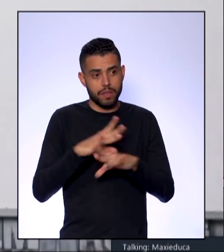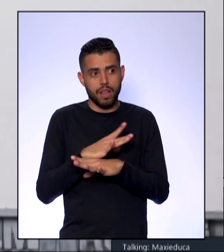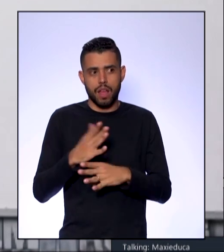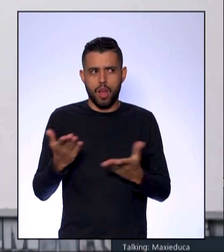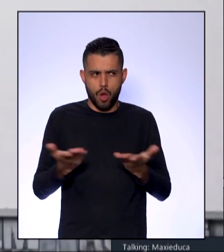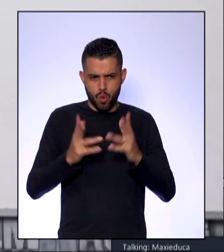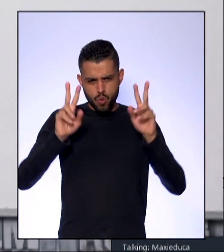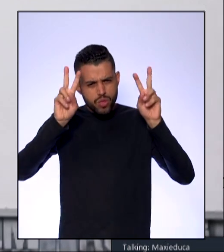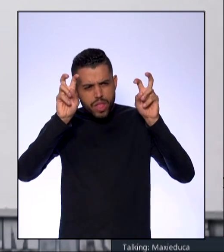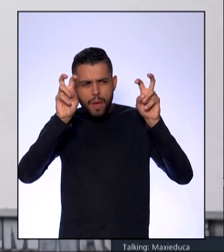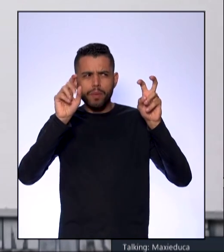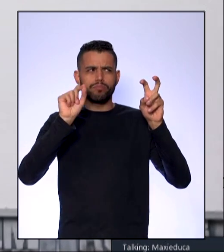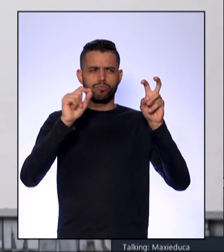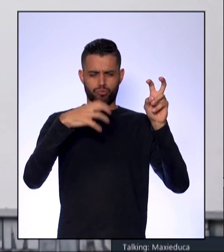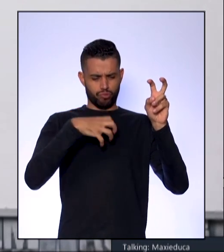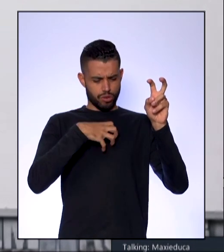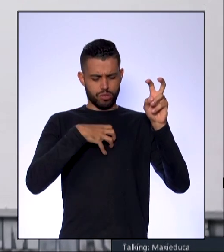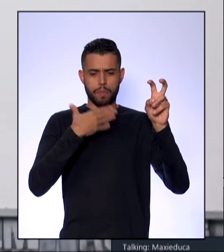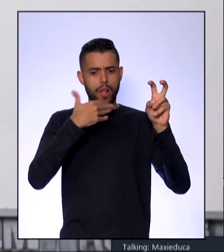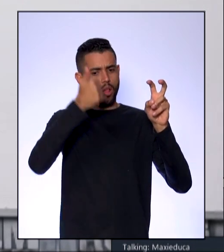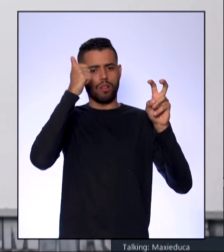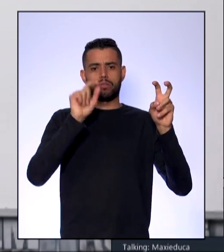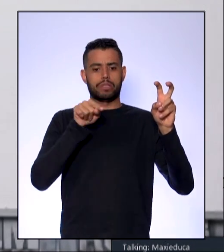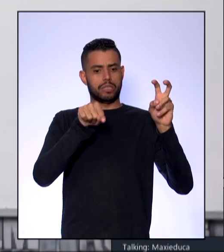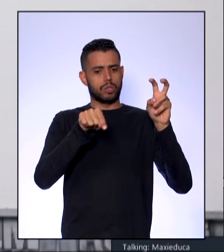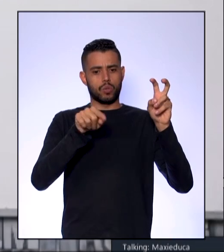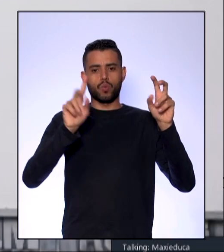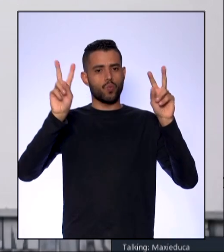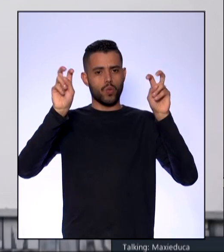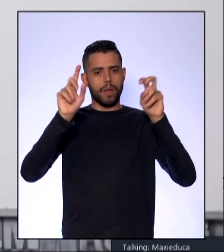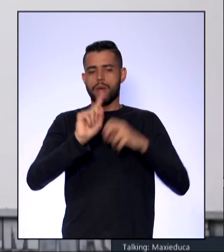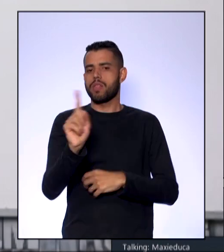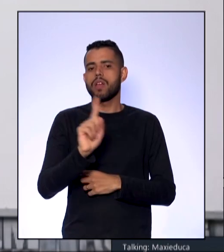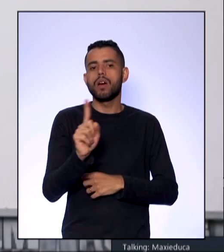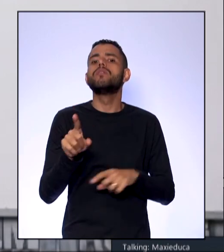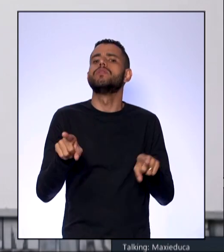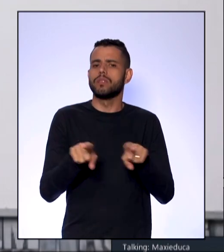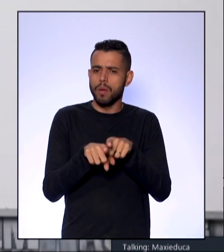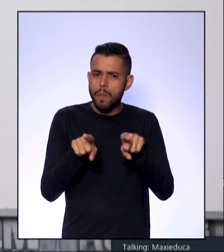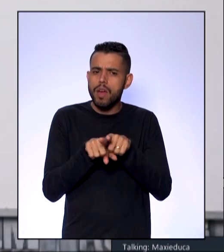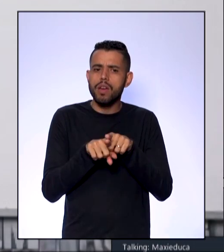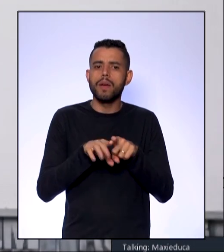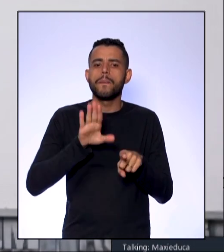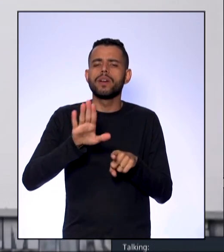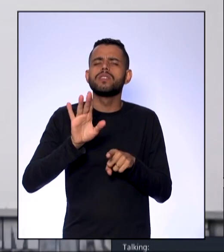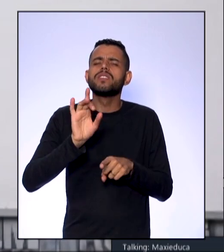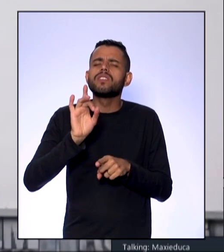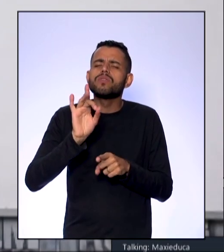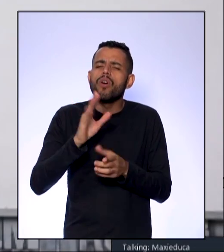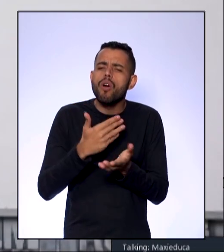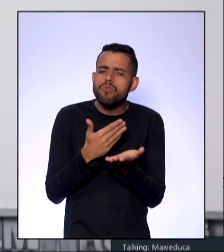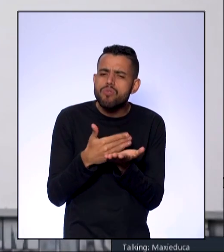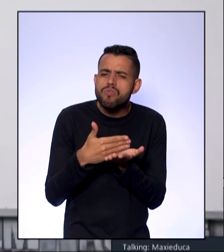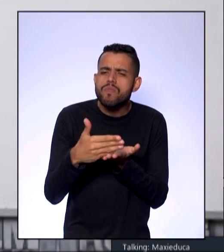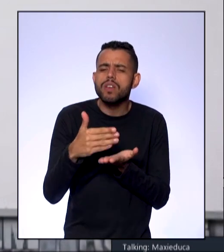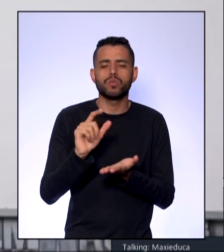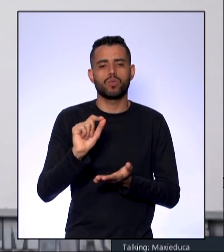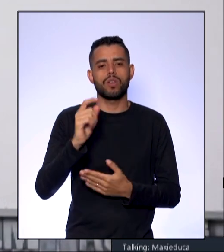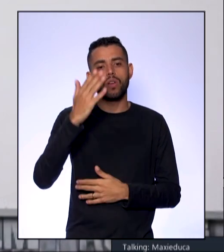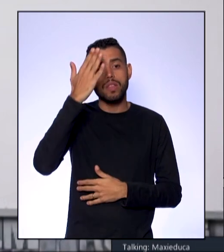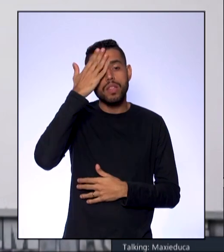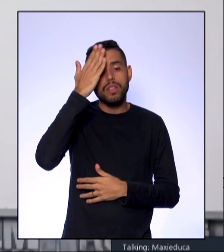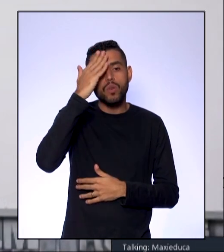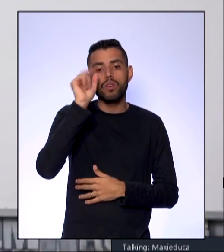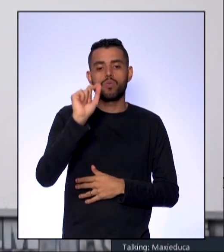nosso tema de forma mais consistente, não que isso não seja nosso tema, é também, tá? Mas é a parte introdutória. Eu preciso entender que o